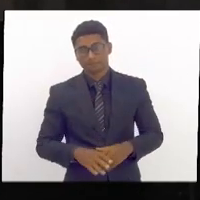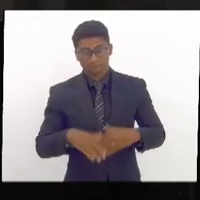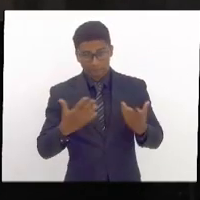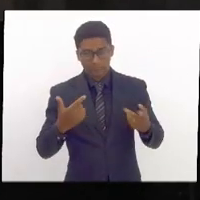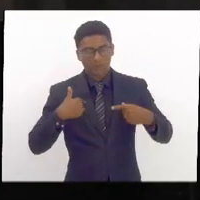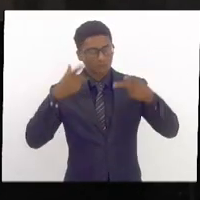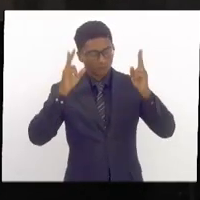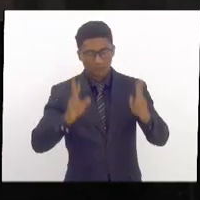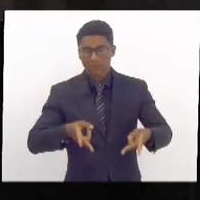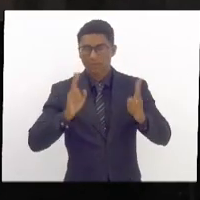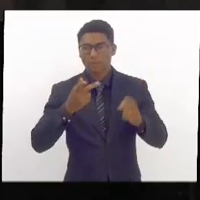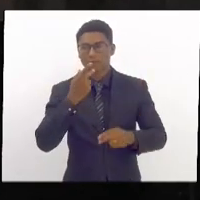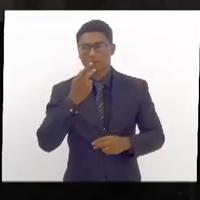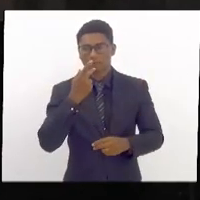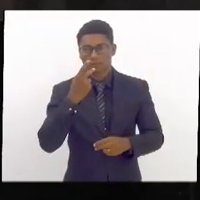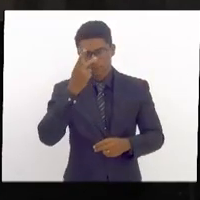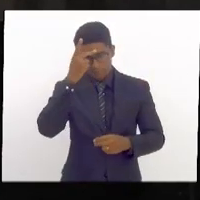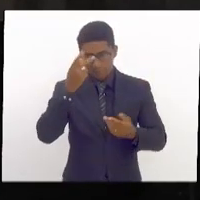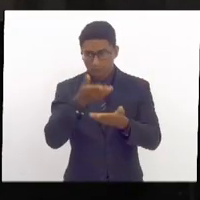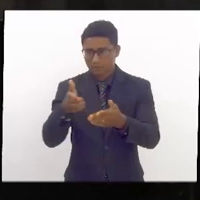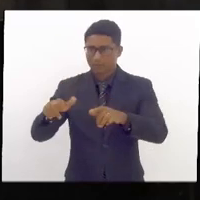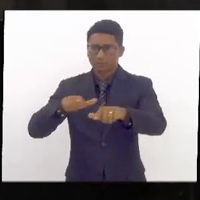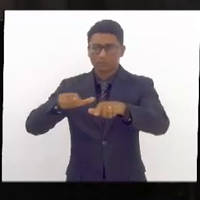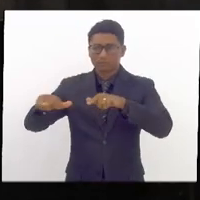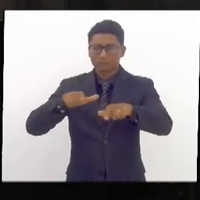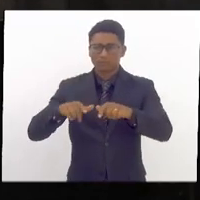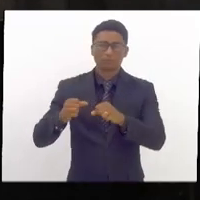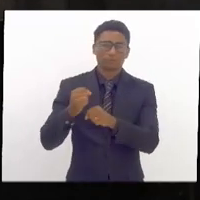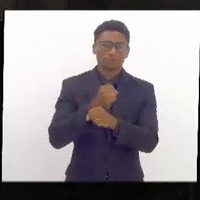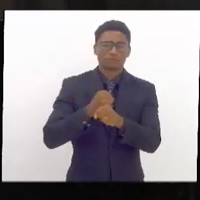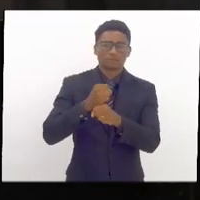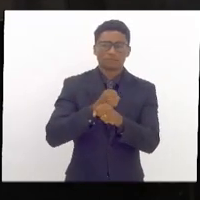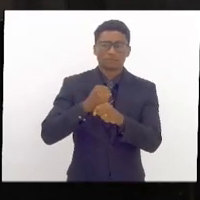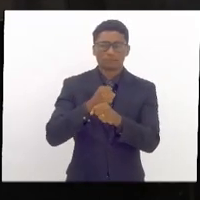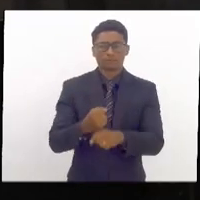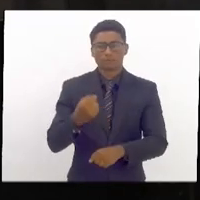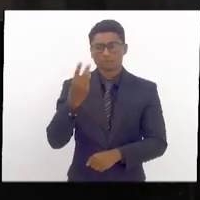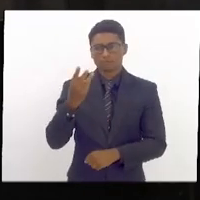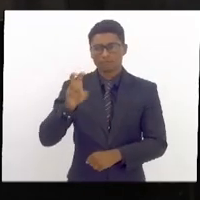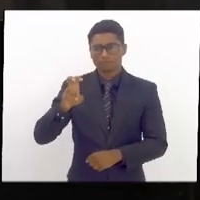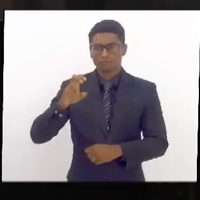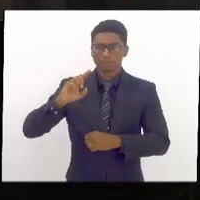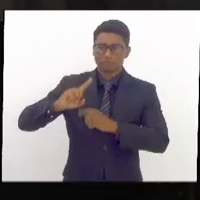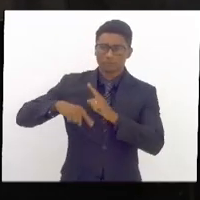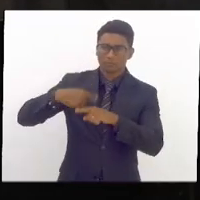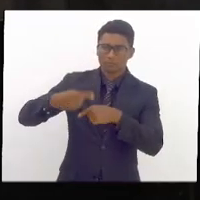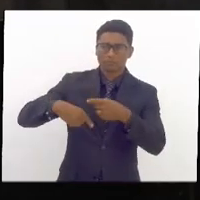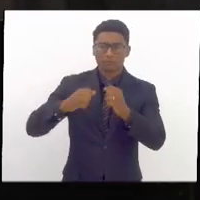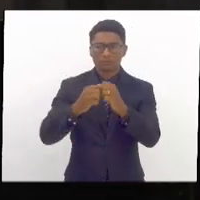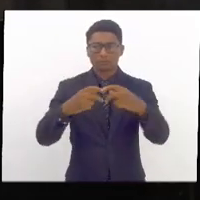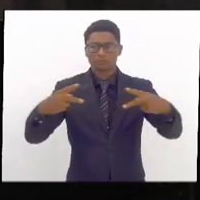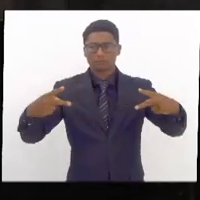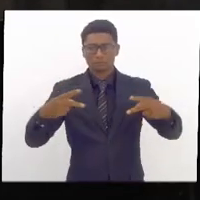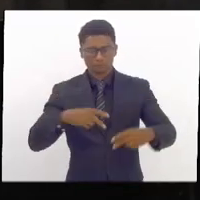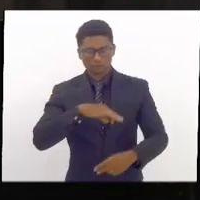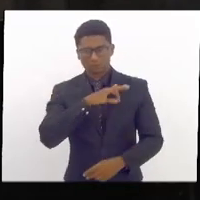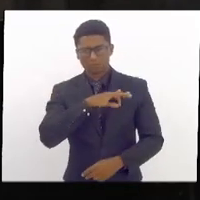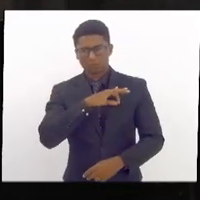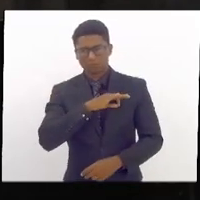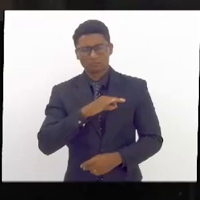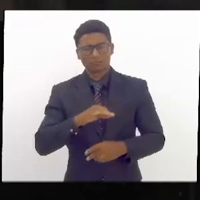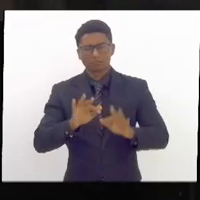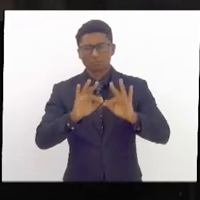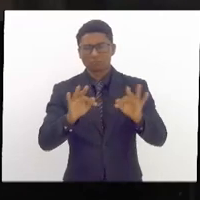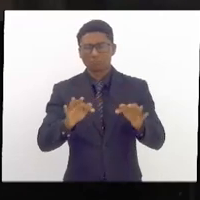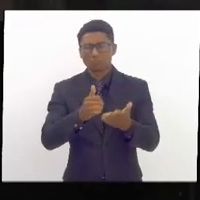o seguinte, o trabalhador trabalha 35 anos para se aposentar com X valores, por que que